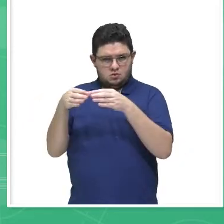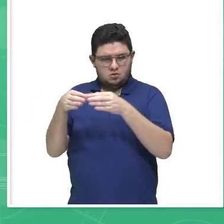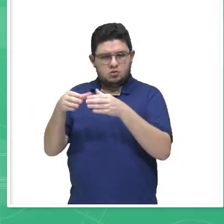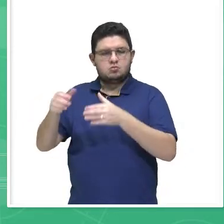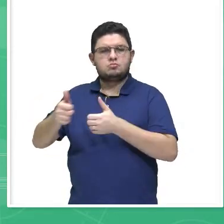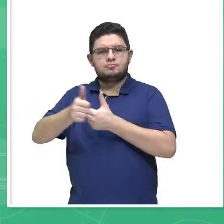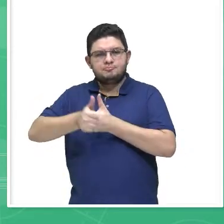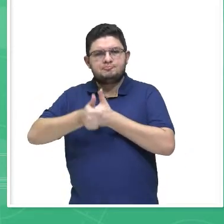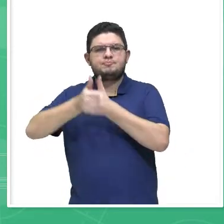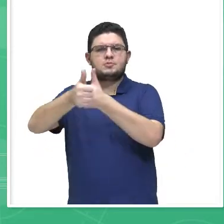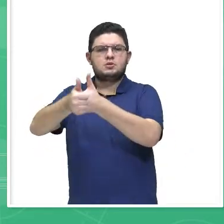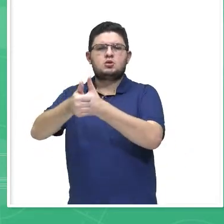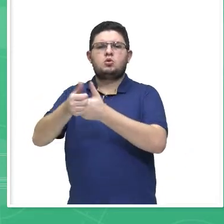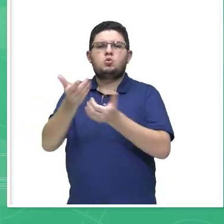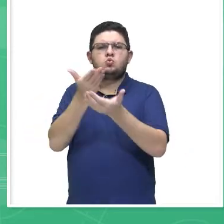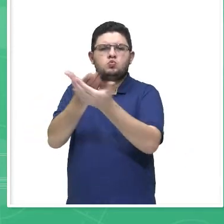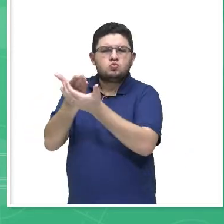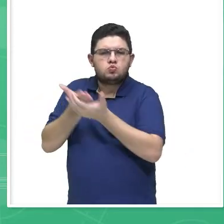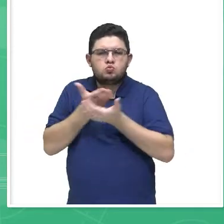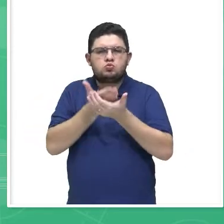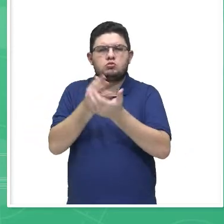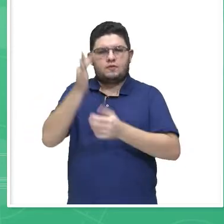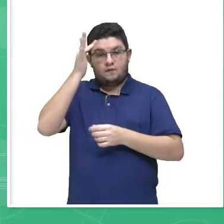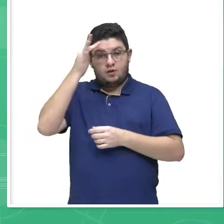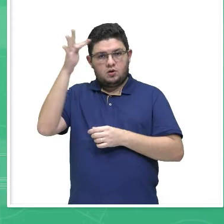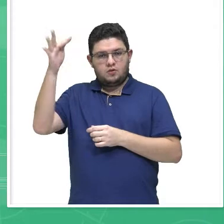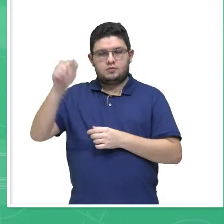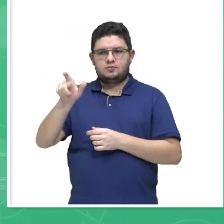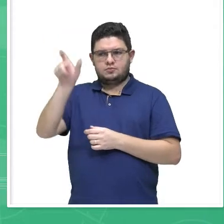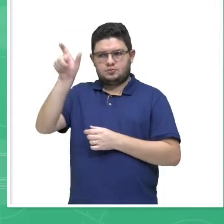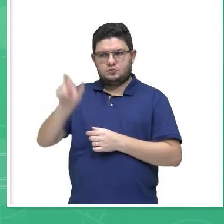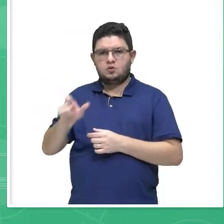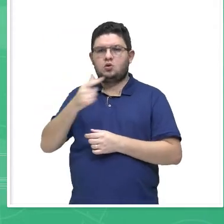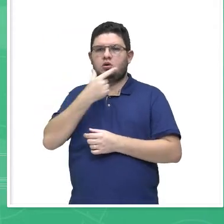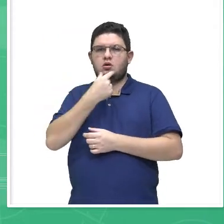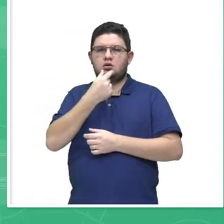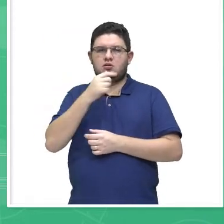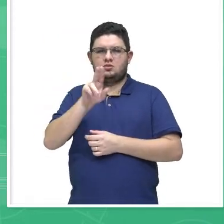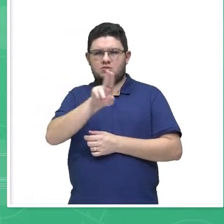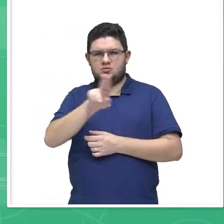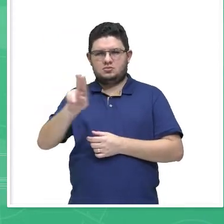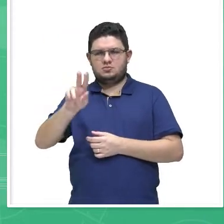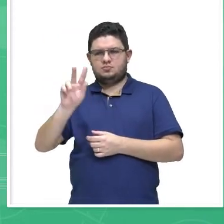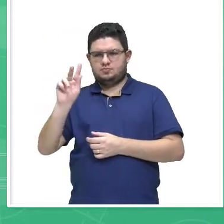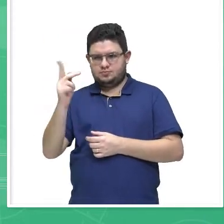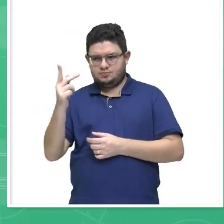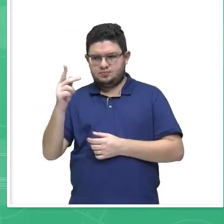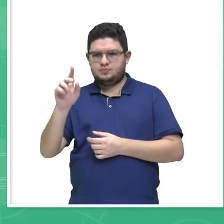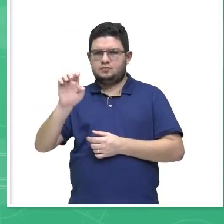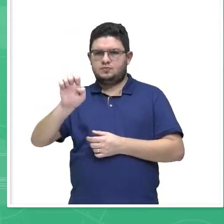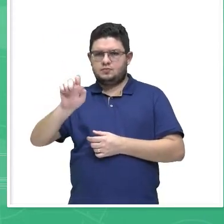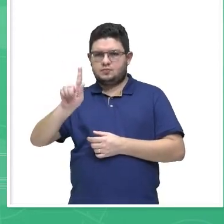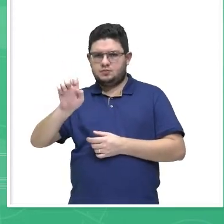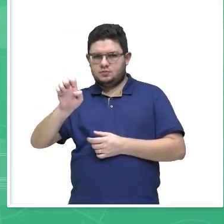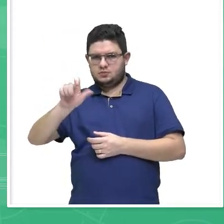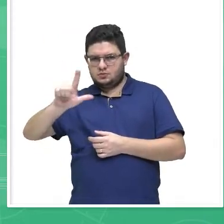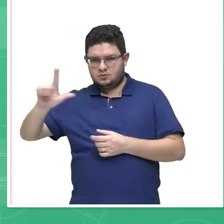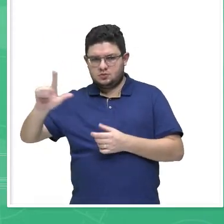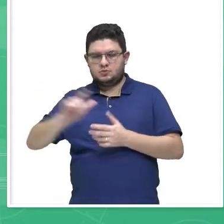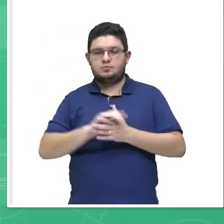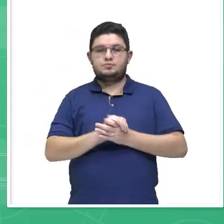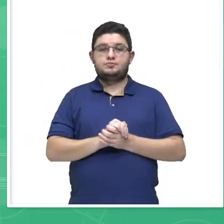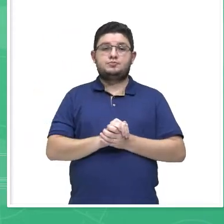seguiam os estudos filosóficos de Hegel. E Marx deixou